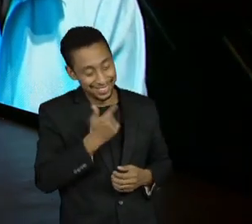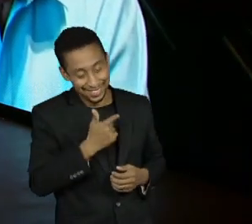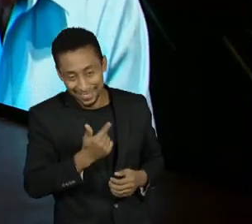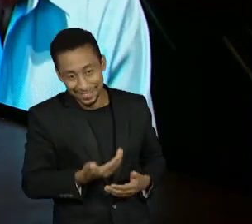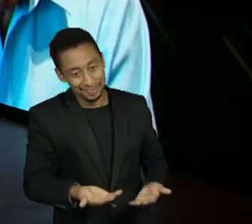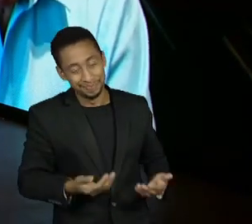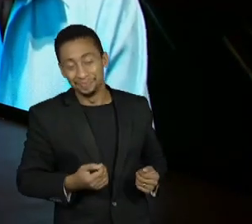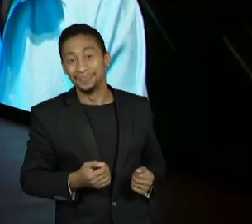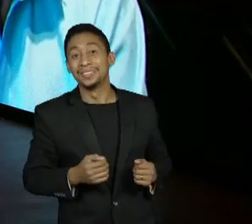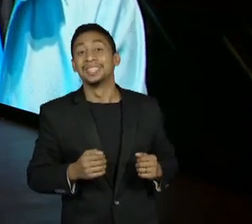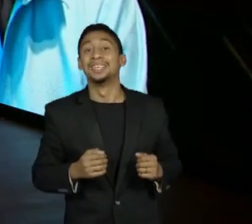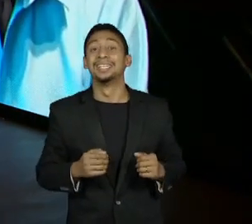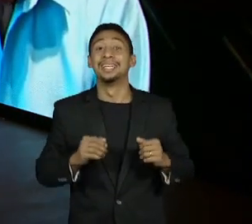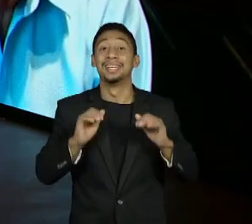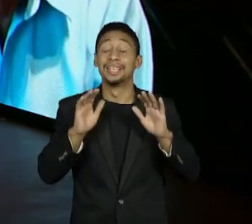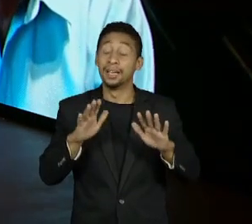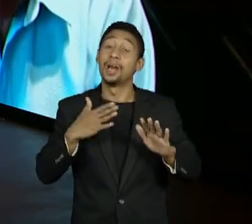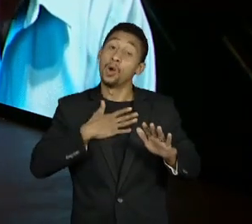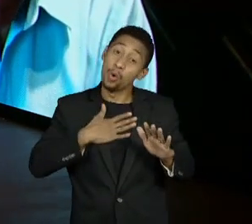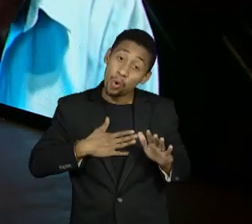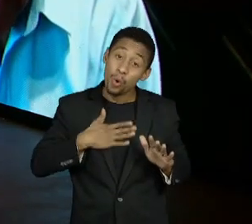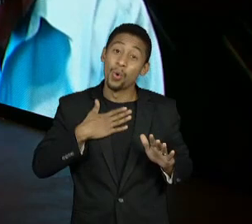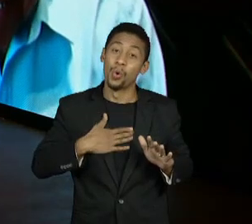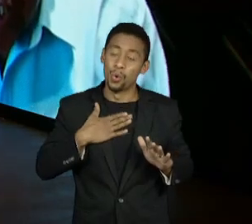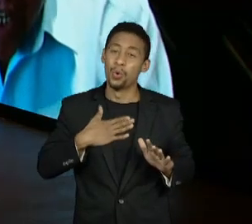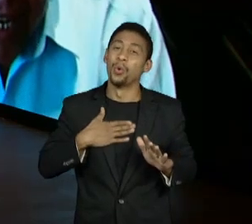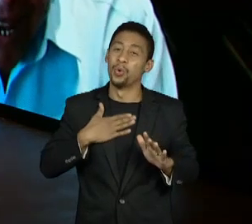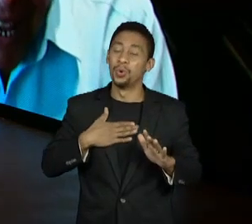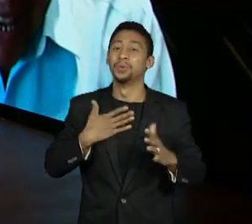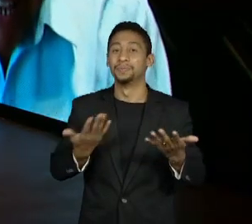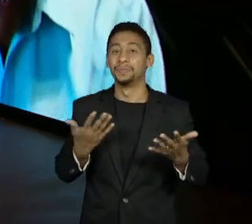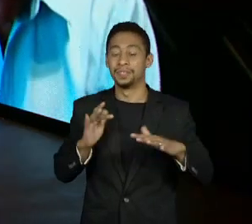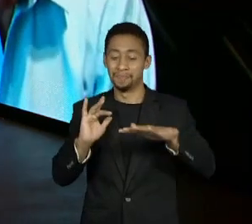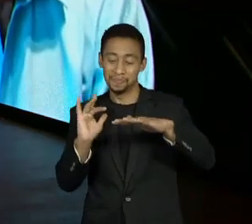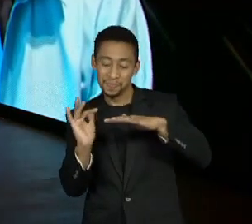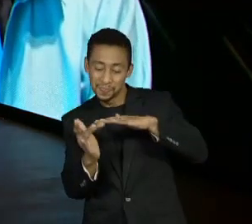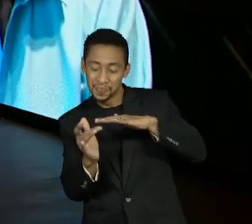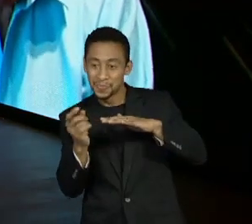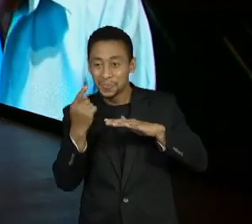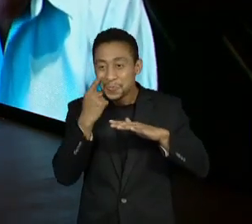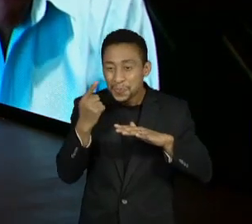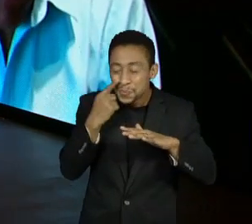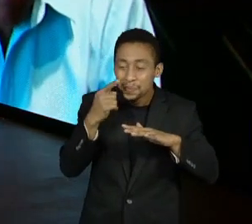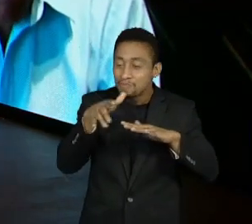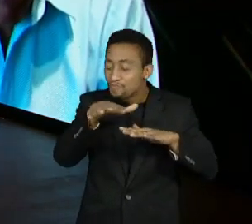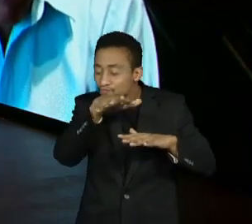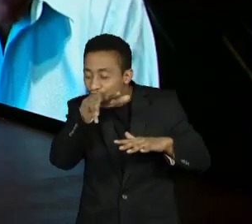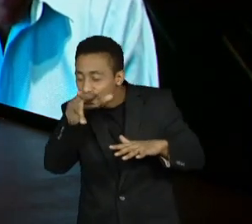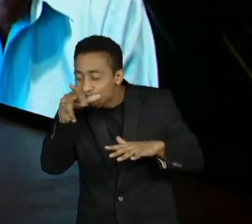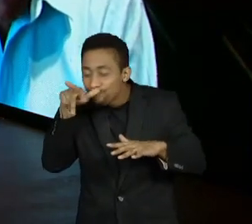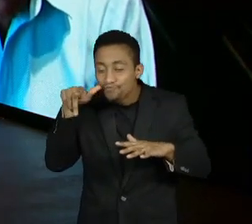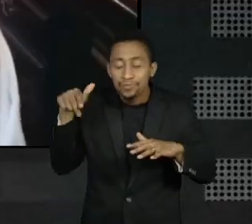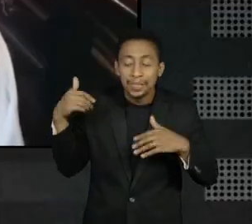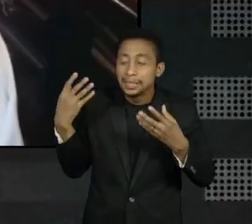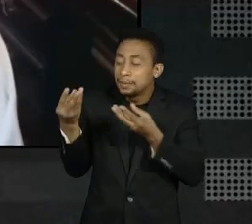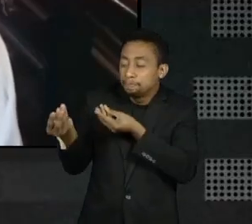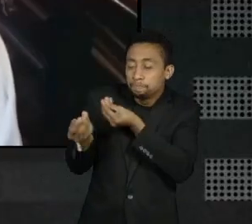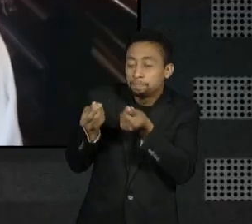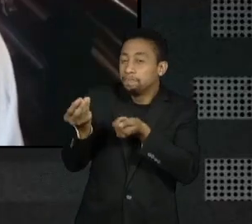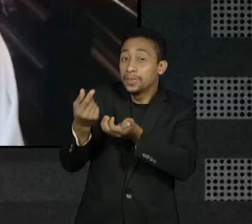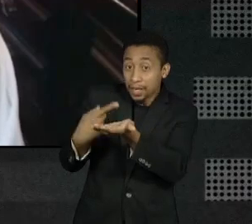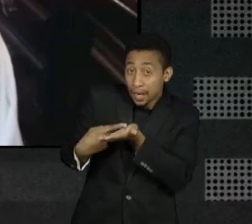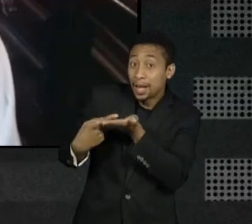Espio, acompanho, gosto de olhar, de ver, de cheirar e me aproximo bastante.